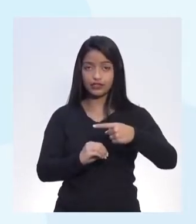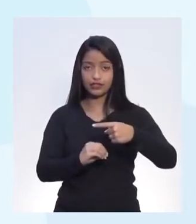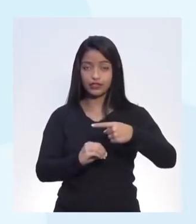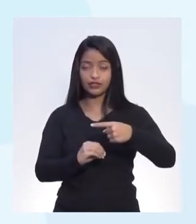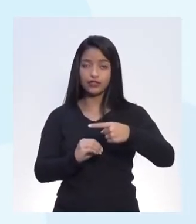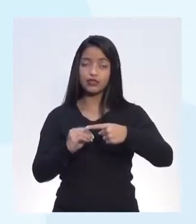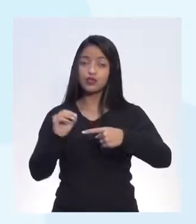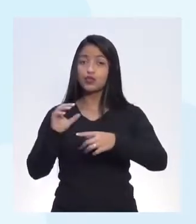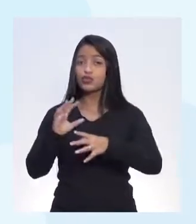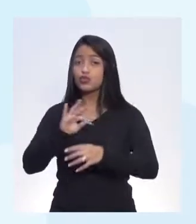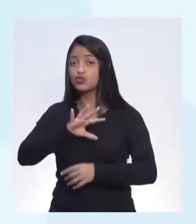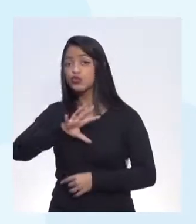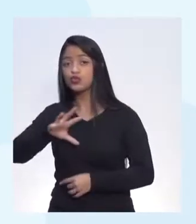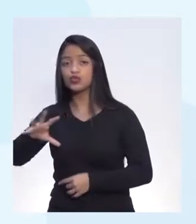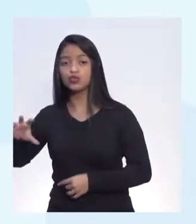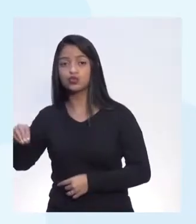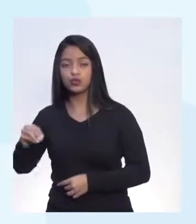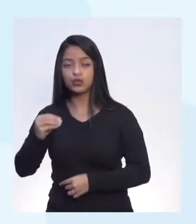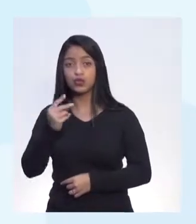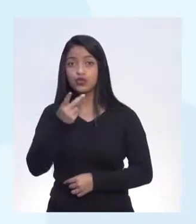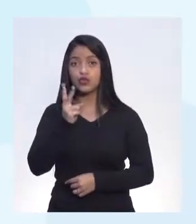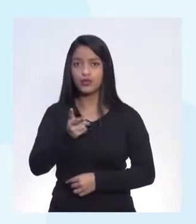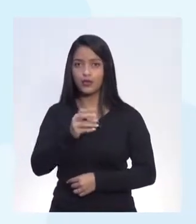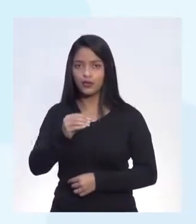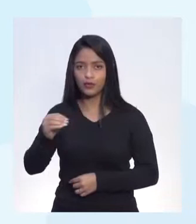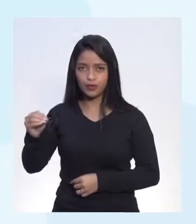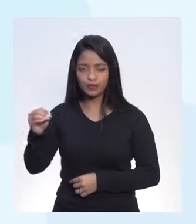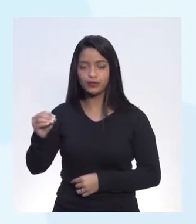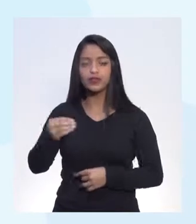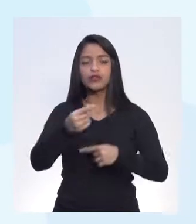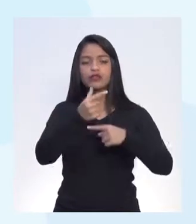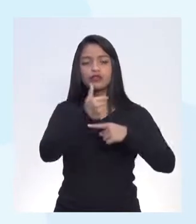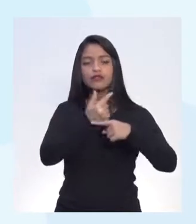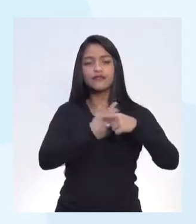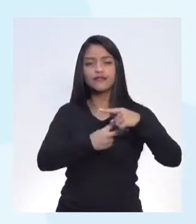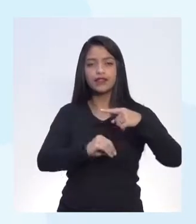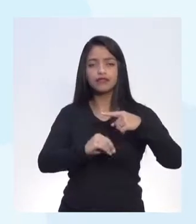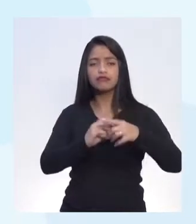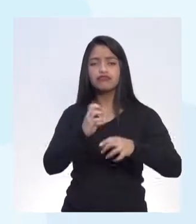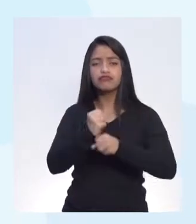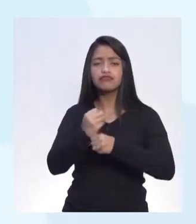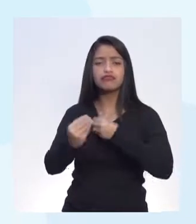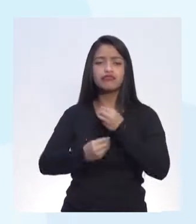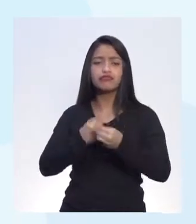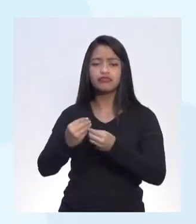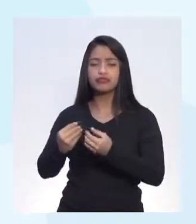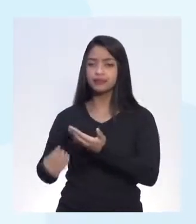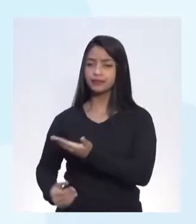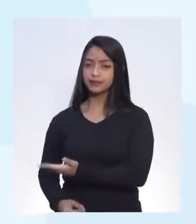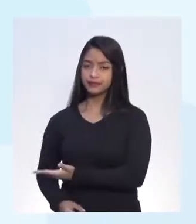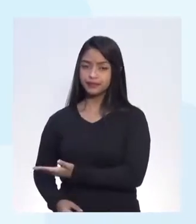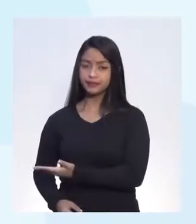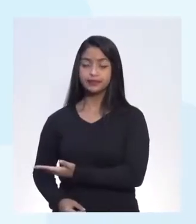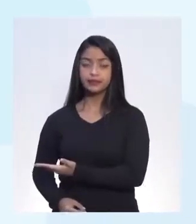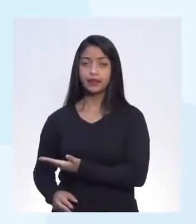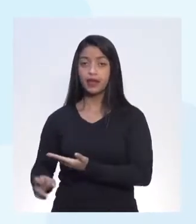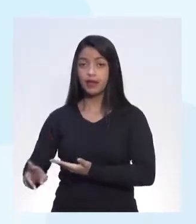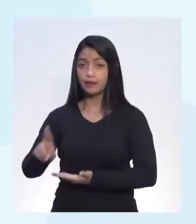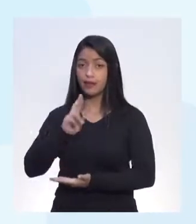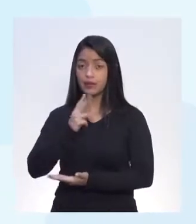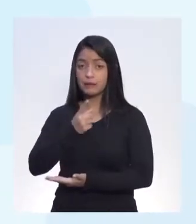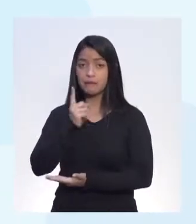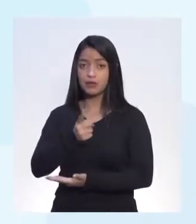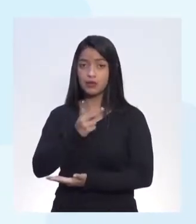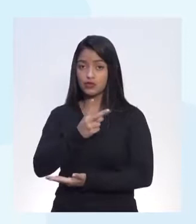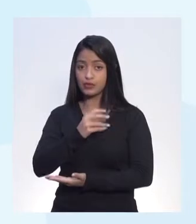2.000, tá? Na sequência, olha lá o que a gente fez, tá? R$ 1.200, portanto, o Cláudio receberá R$ 1.200. A próxima